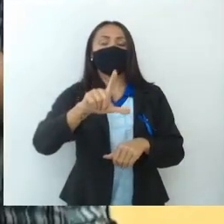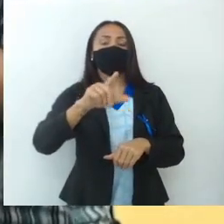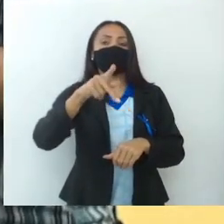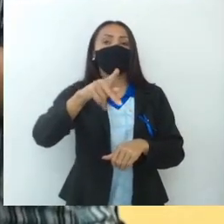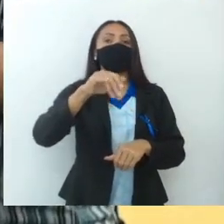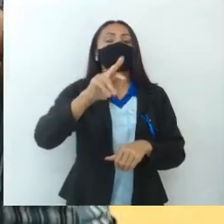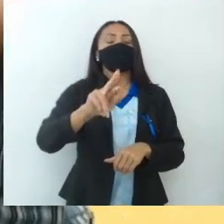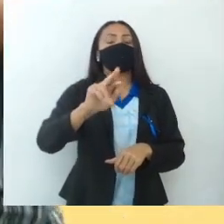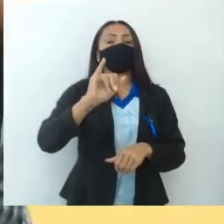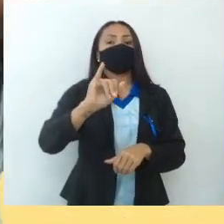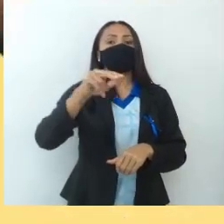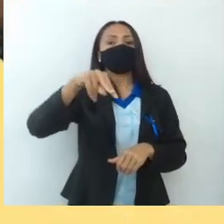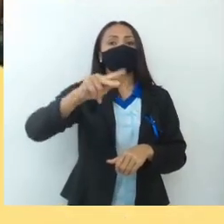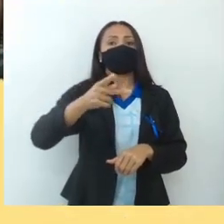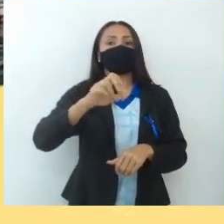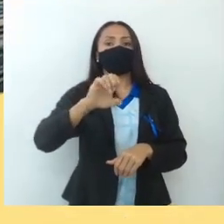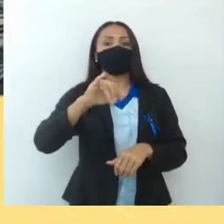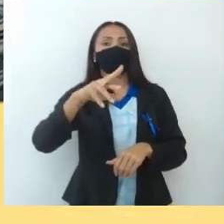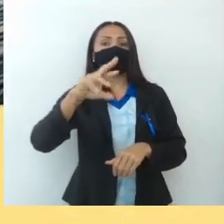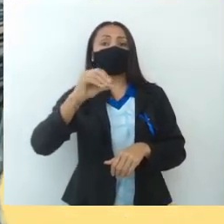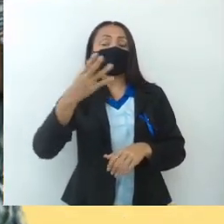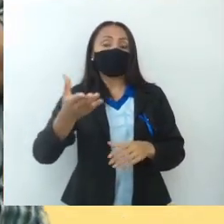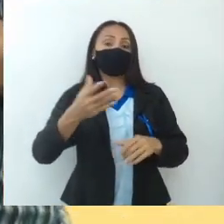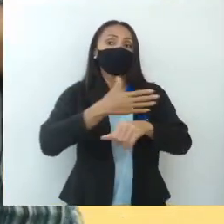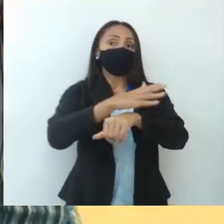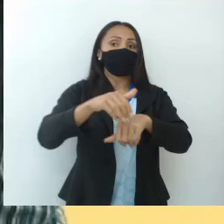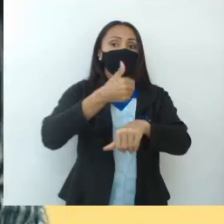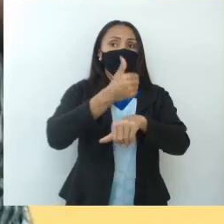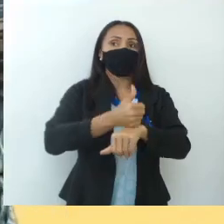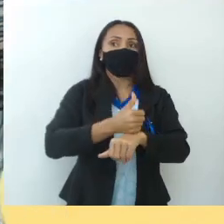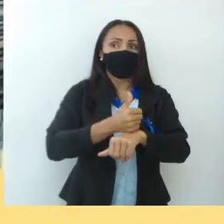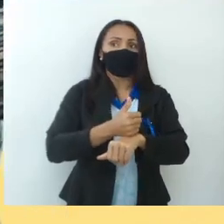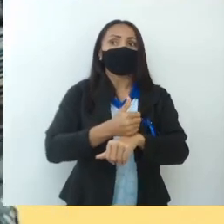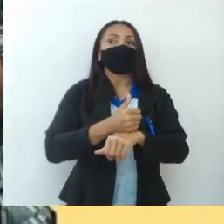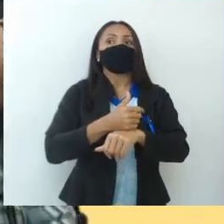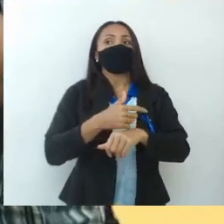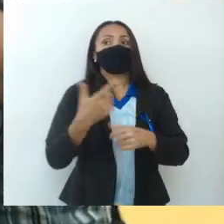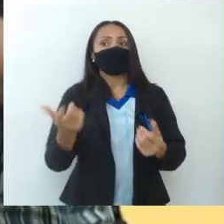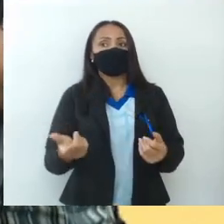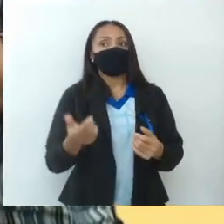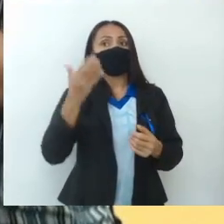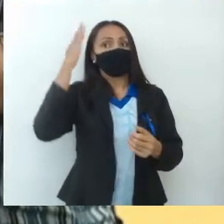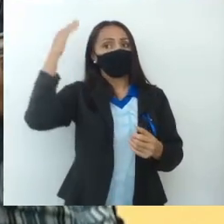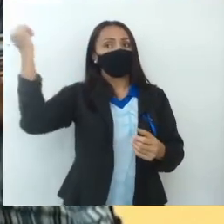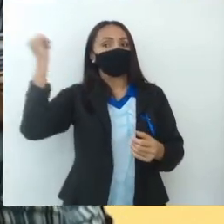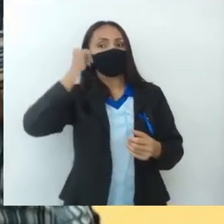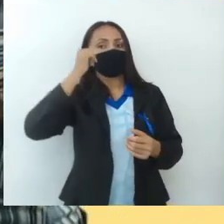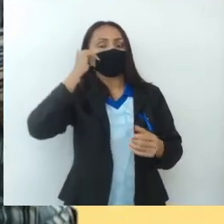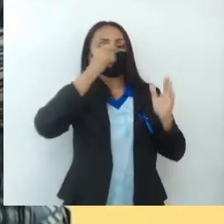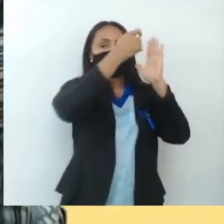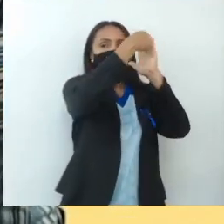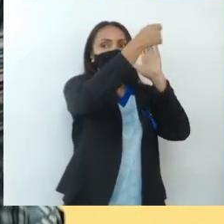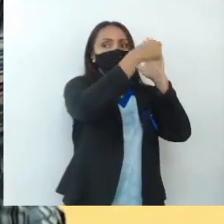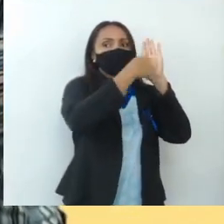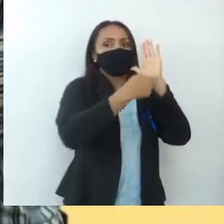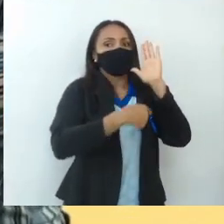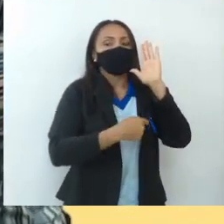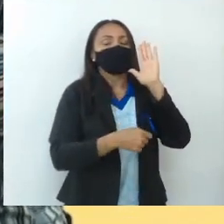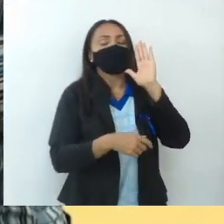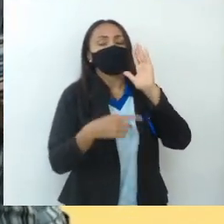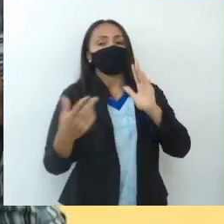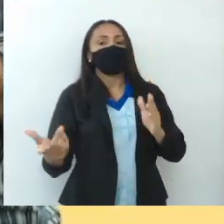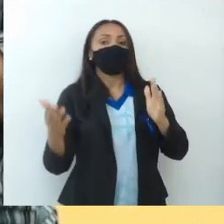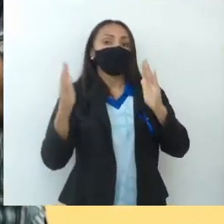professor. Por quê? Porque nessa praça, pessoal, tinha a casa de uma grande escritora. Quem é ela, professor? Rapaz, a escritora que morava na